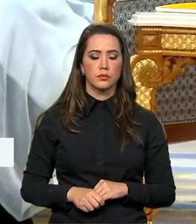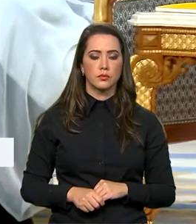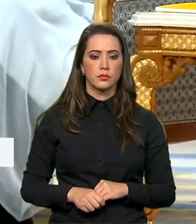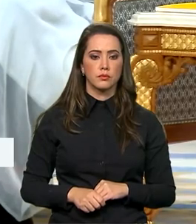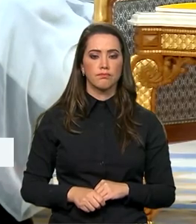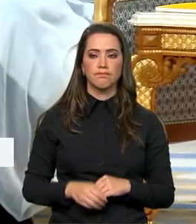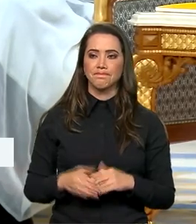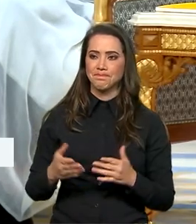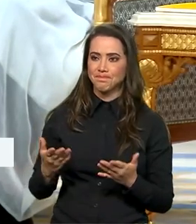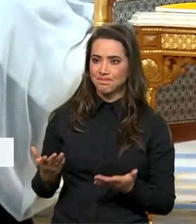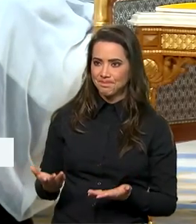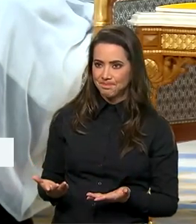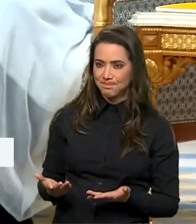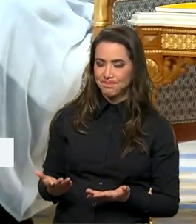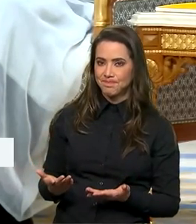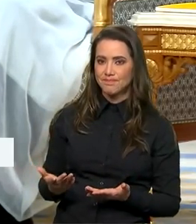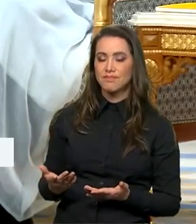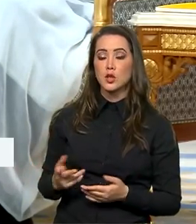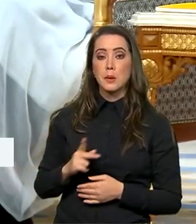Sheikh Mohammed,